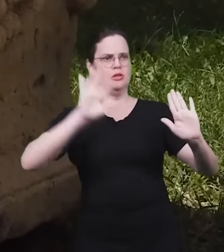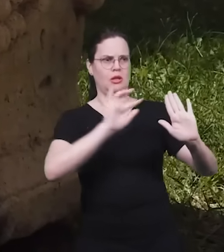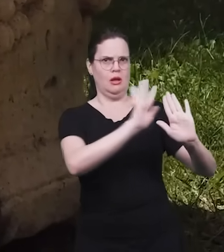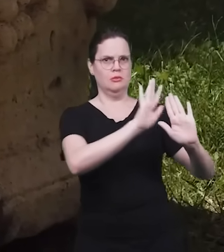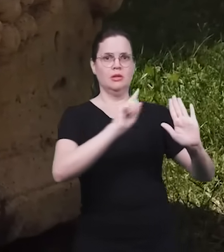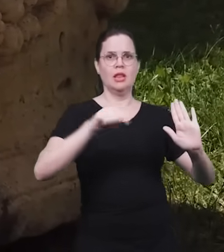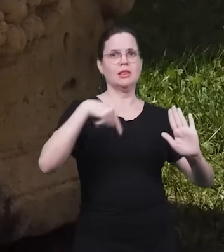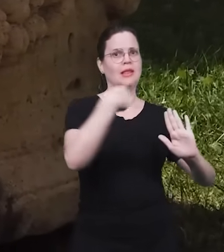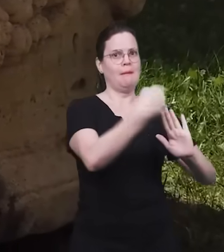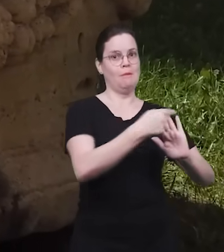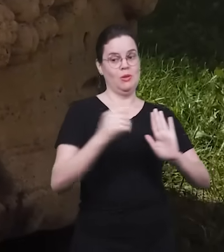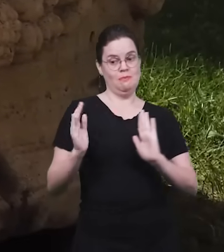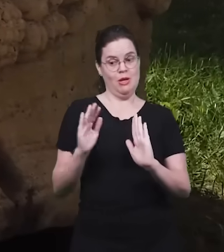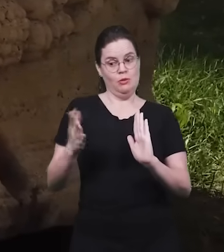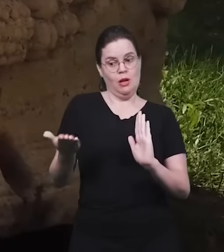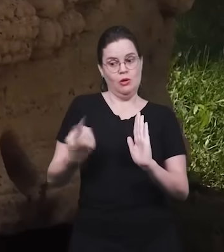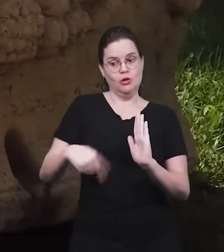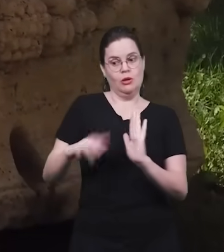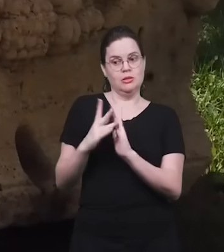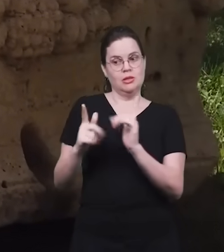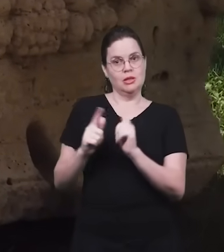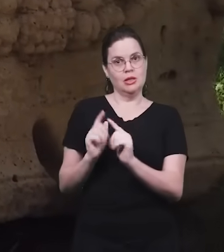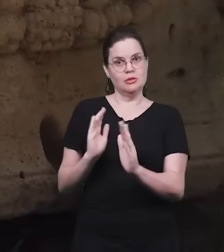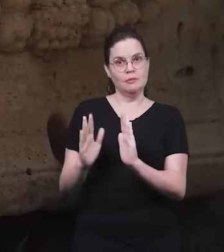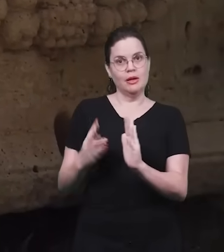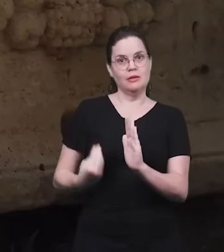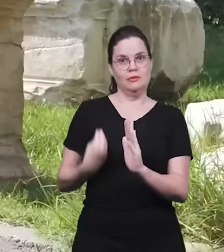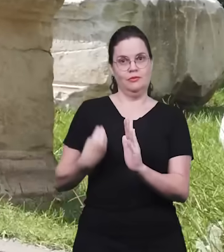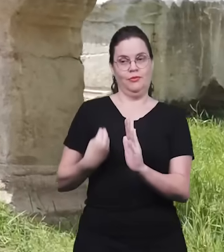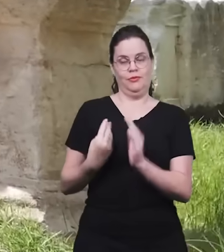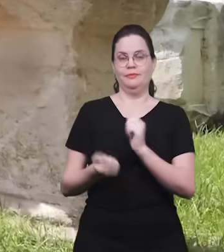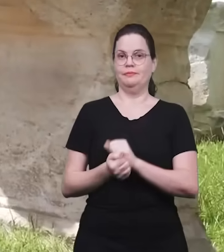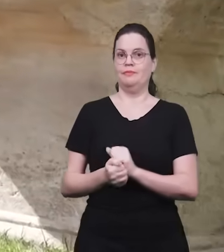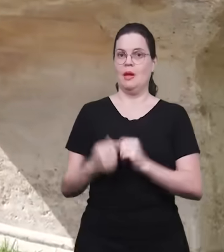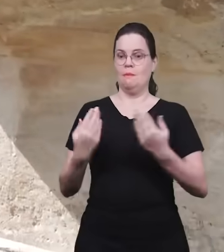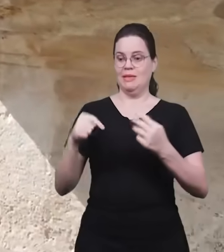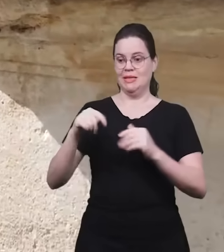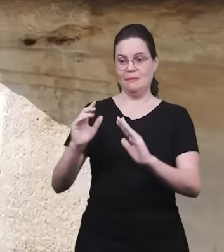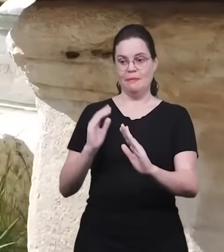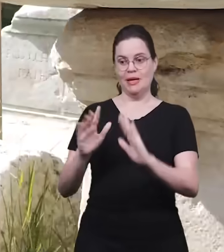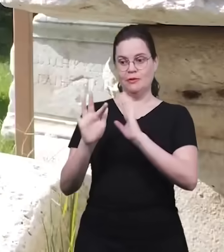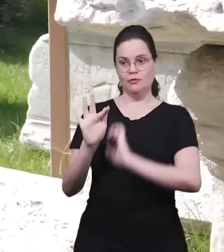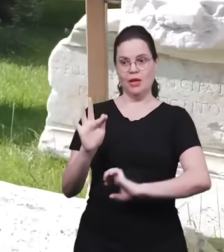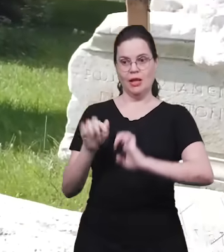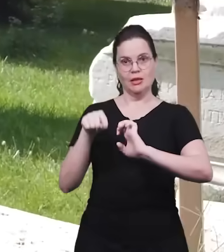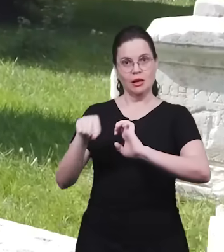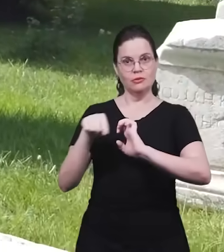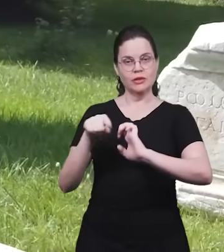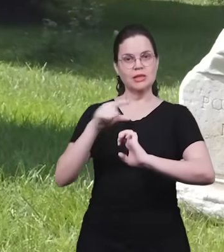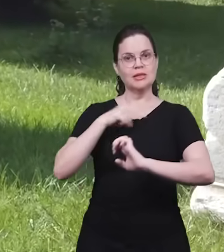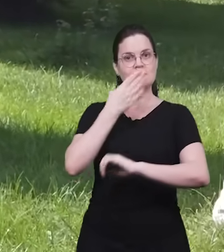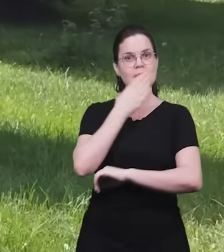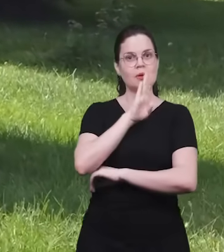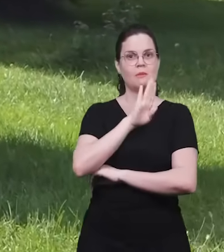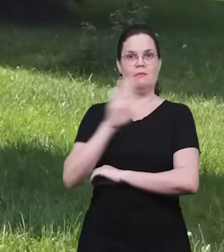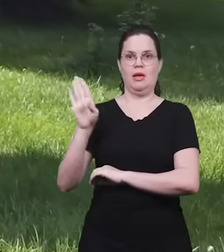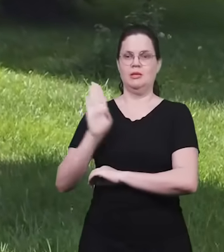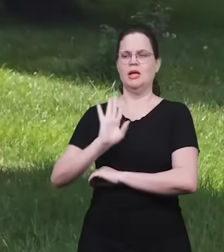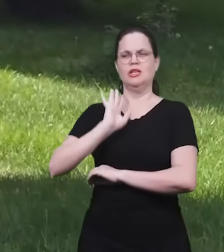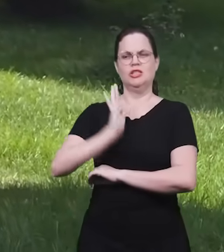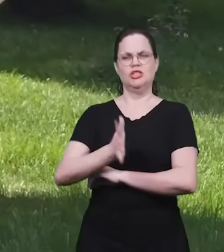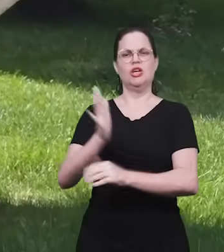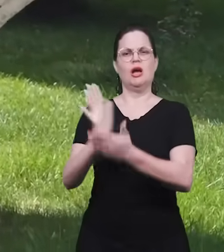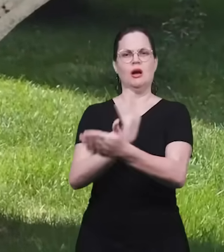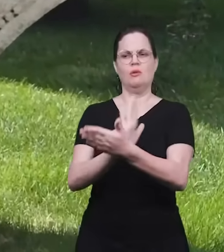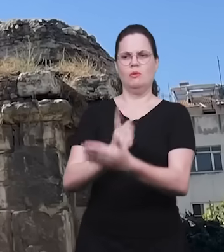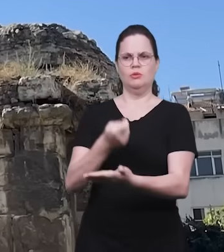nos interessar agora aqui é que nessa carta as promessas já vêm sendo cumpridas, não